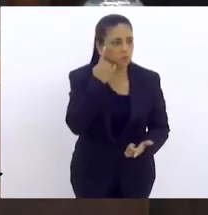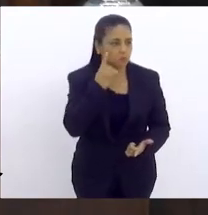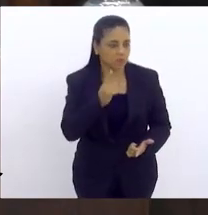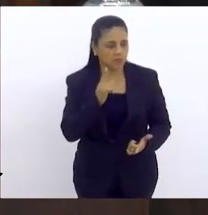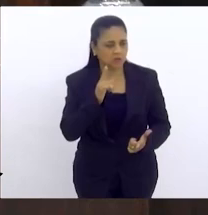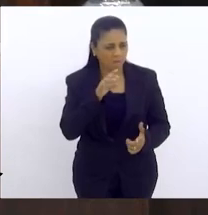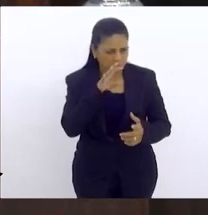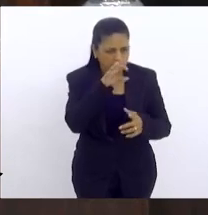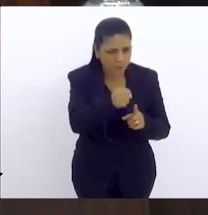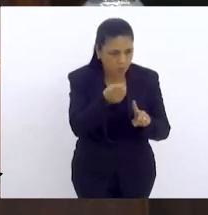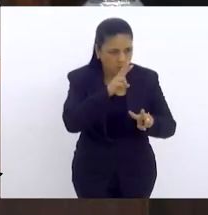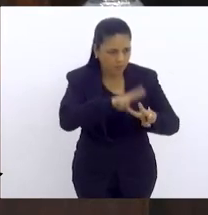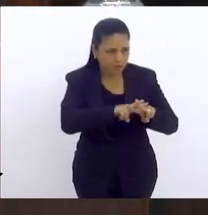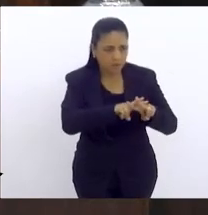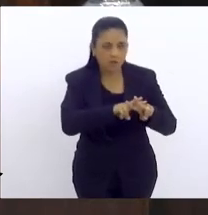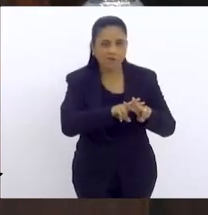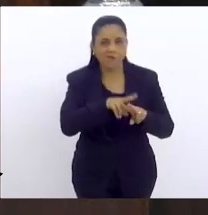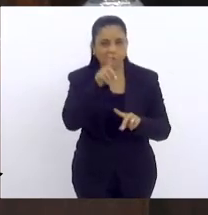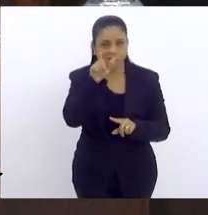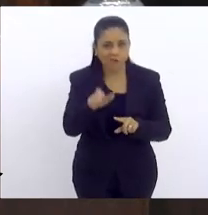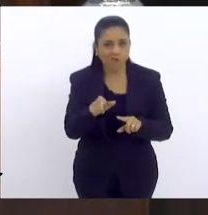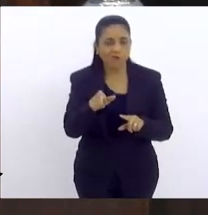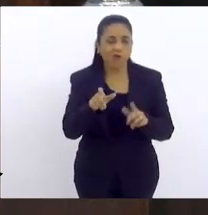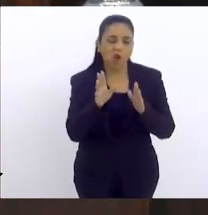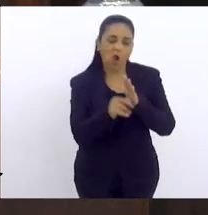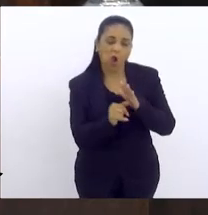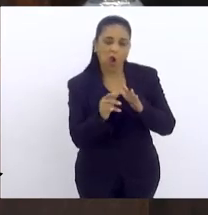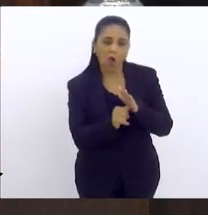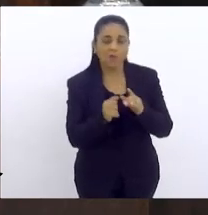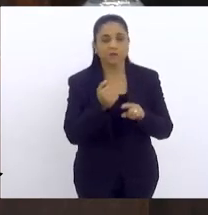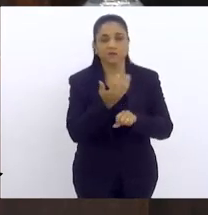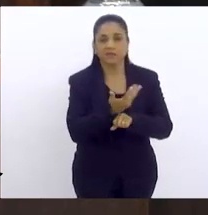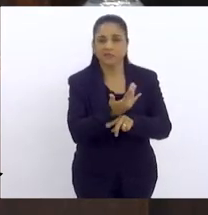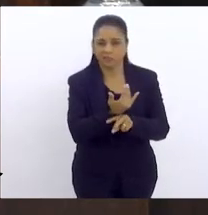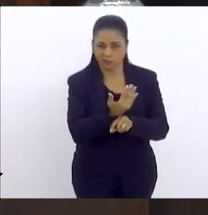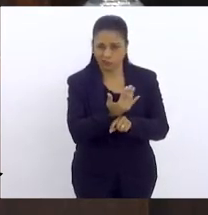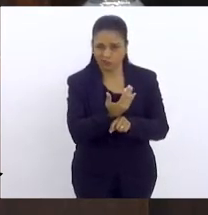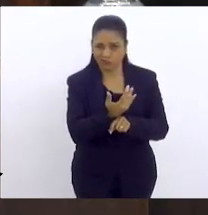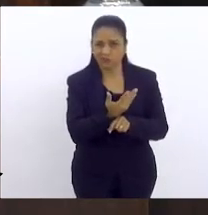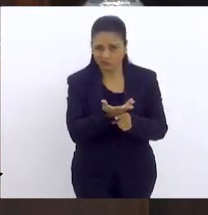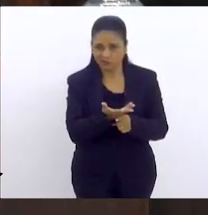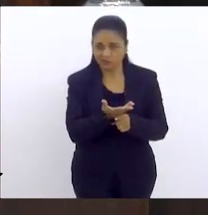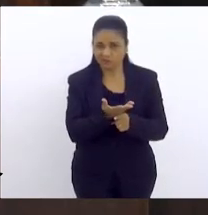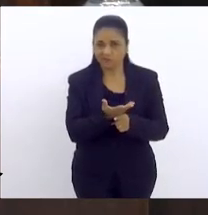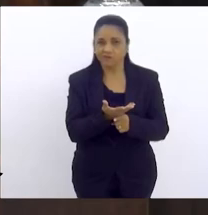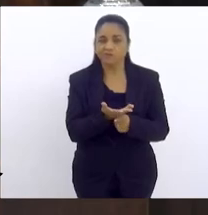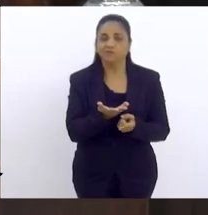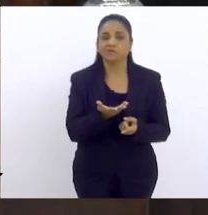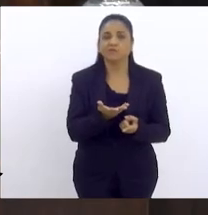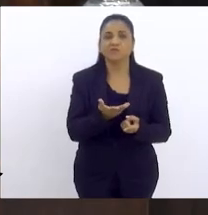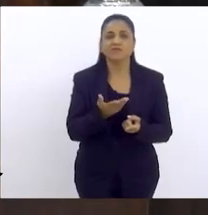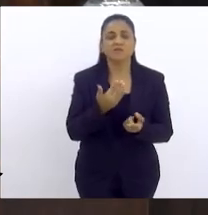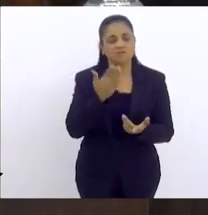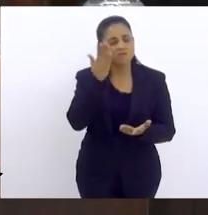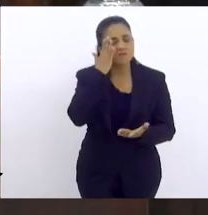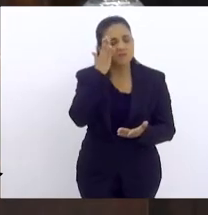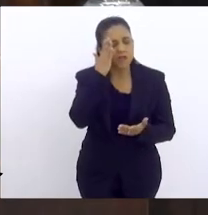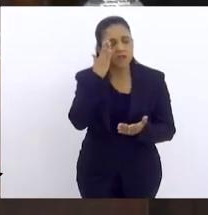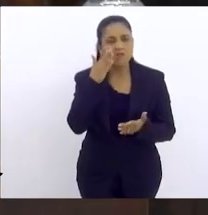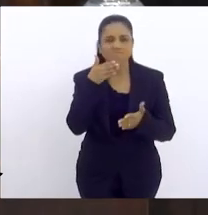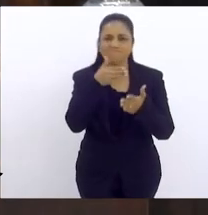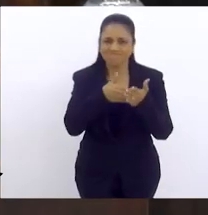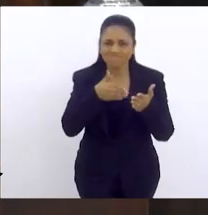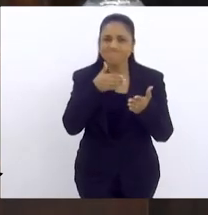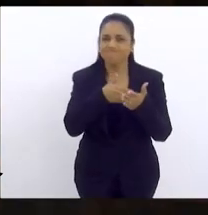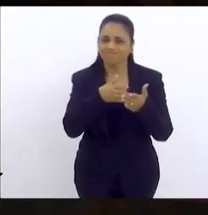um dos caras que estavam praticando os roubos ali em Caxias então eu sei a limitação dos Senhores e